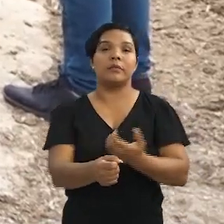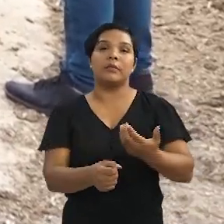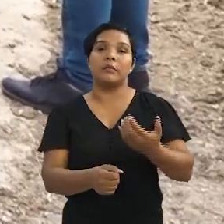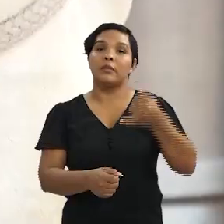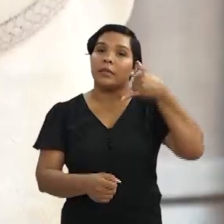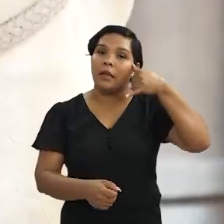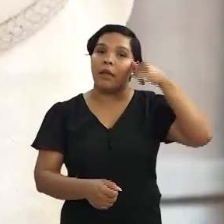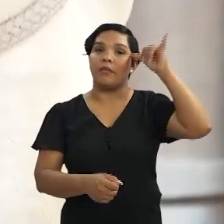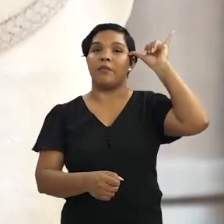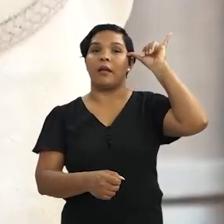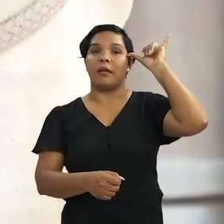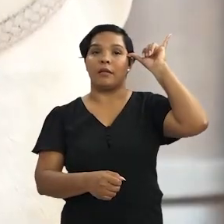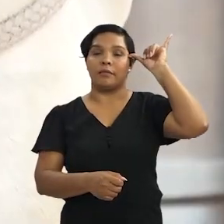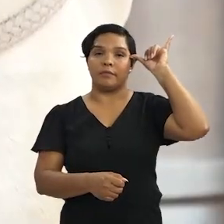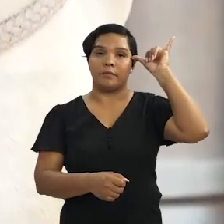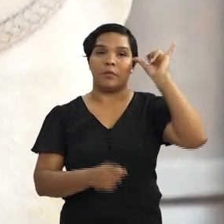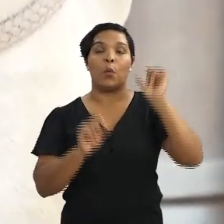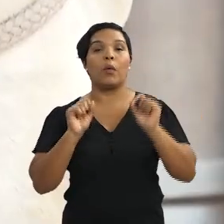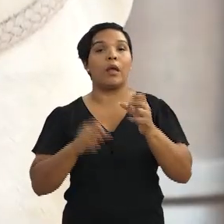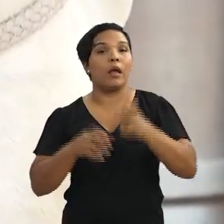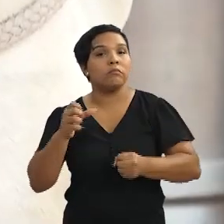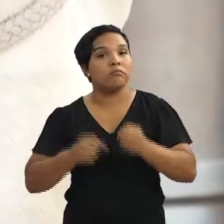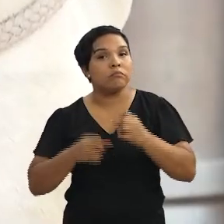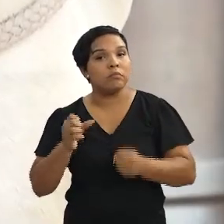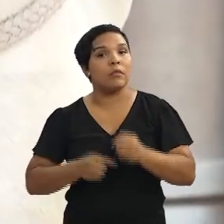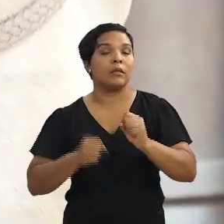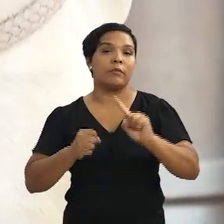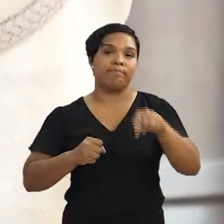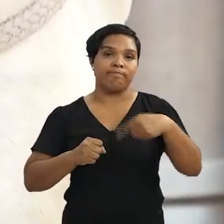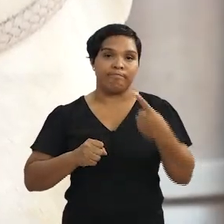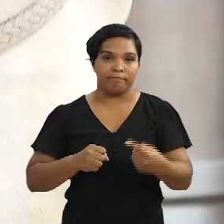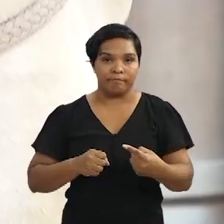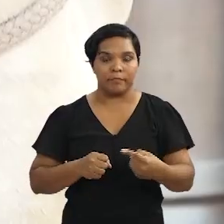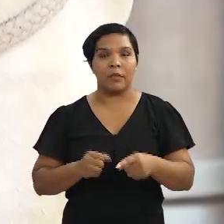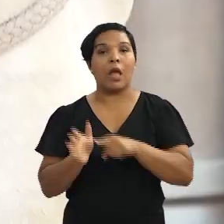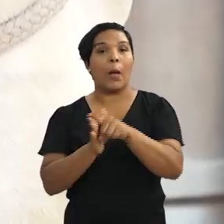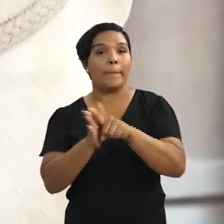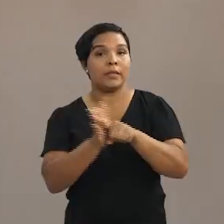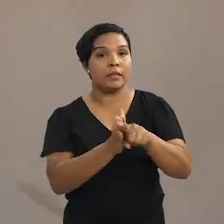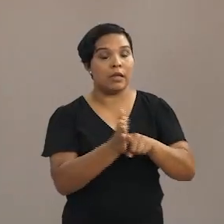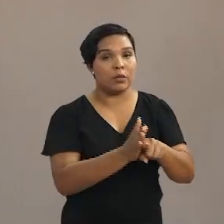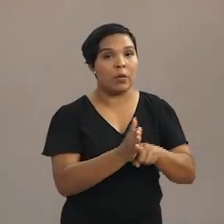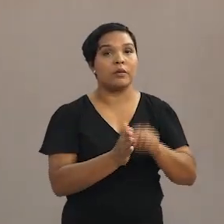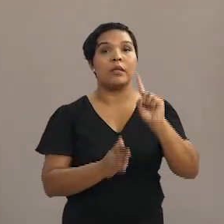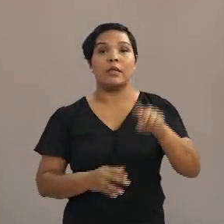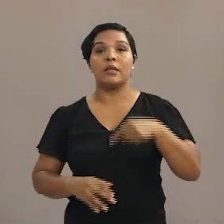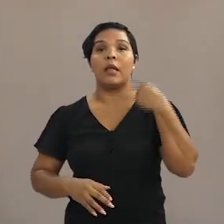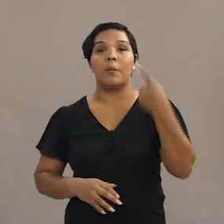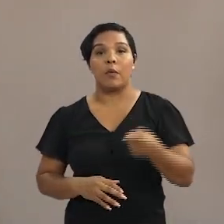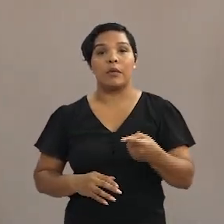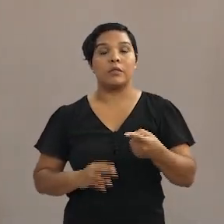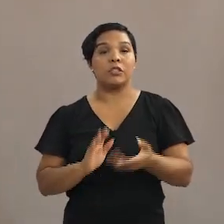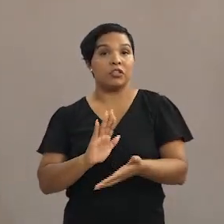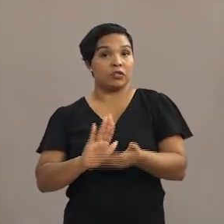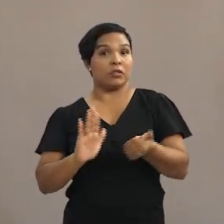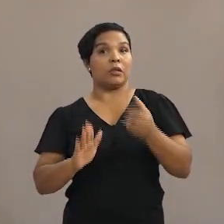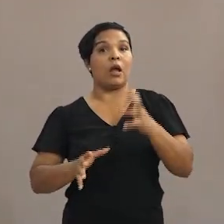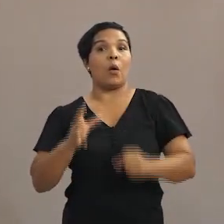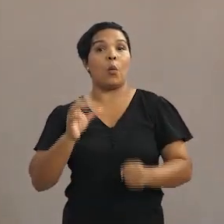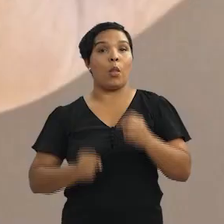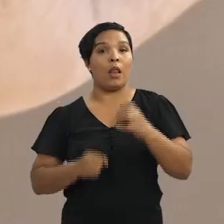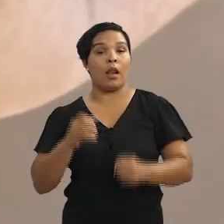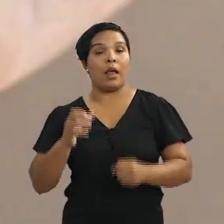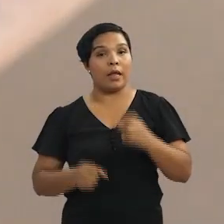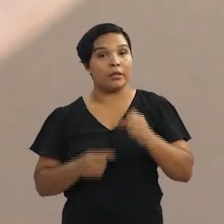antisséptico para os tetos das vacas no pós-dipping, ou seja, após a ordenha. Segundo os pesquisadores, depois da retirada